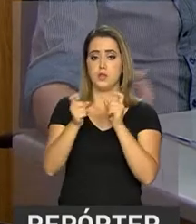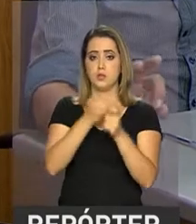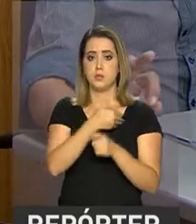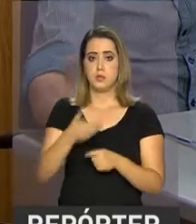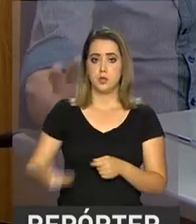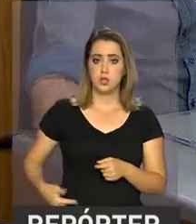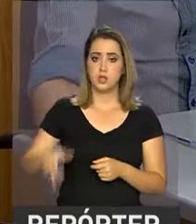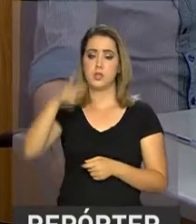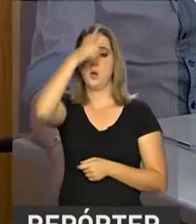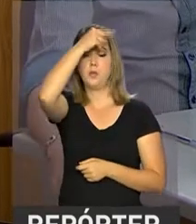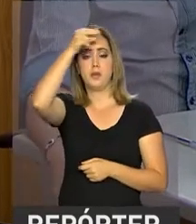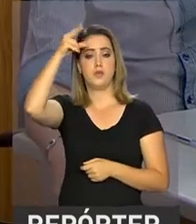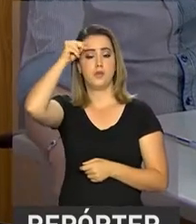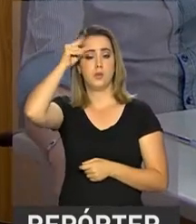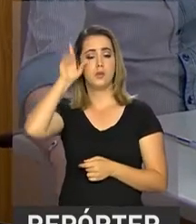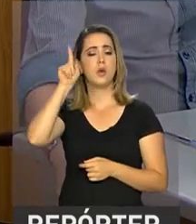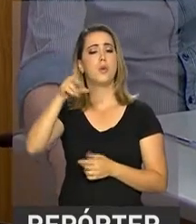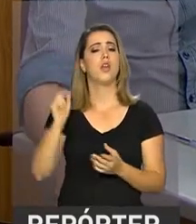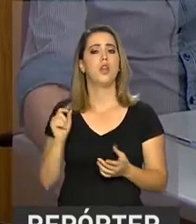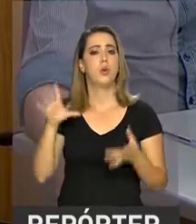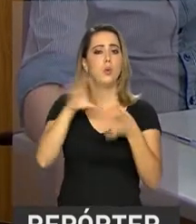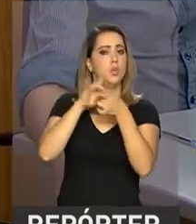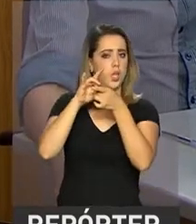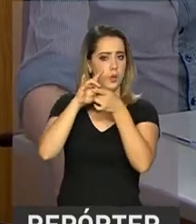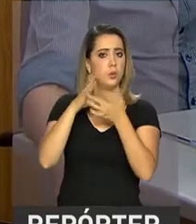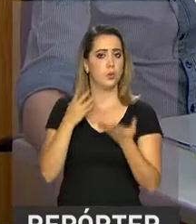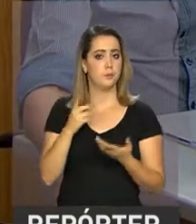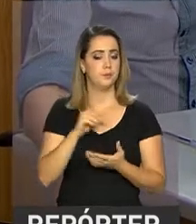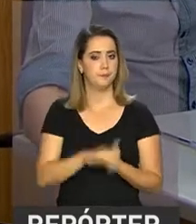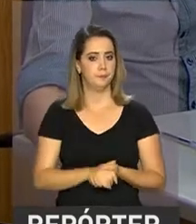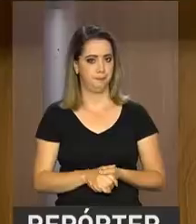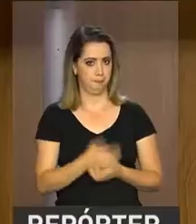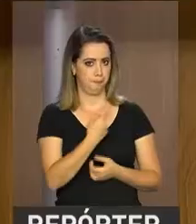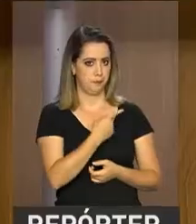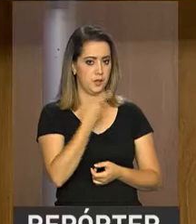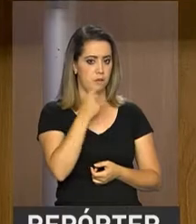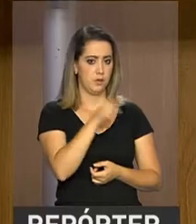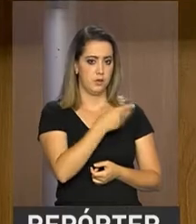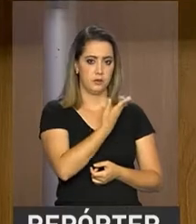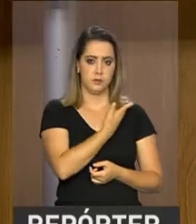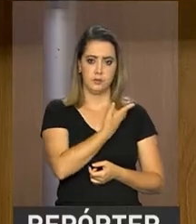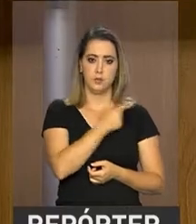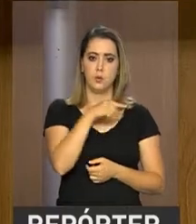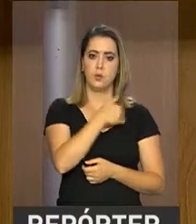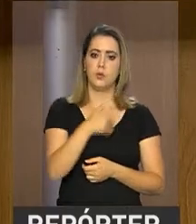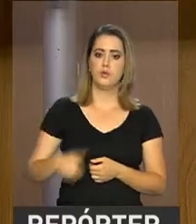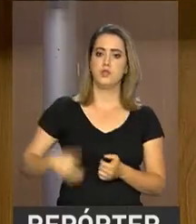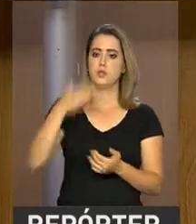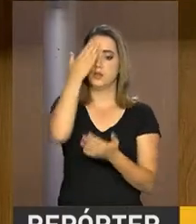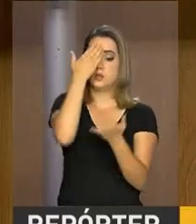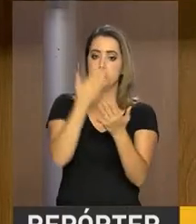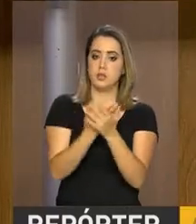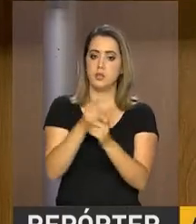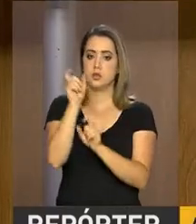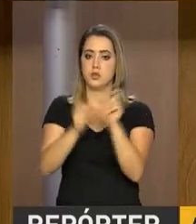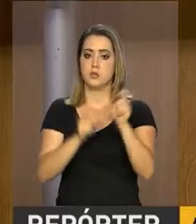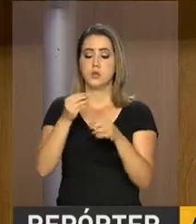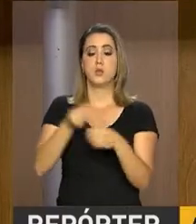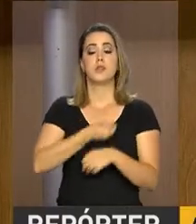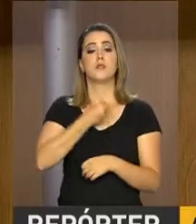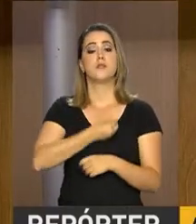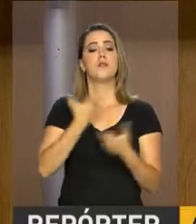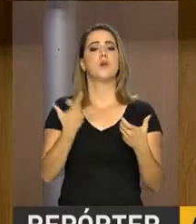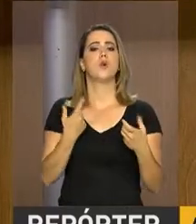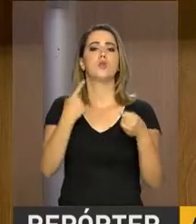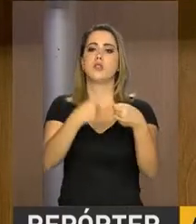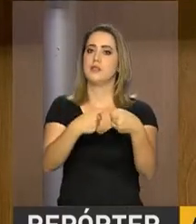municípios para fazer tudo dá certo é isso o governo acredita fielmente que os que o cidadão vive nos municípios e que as